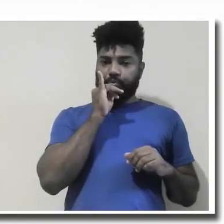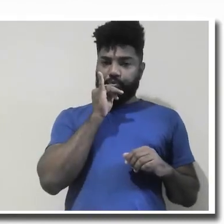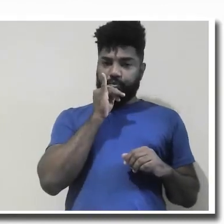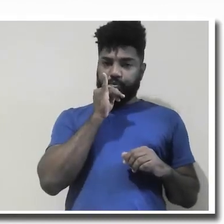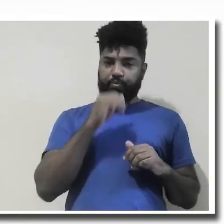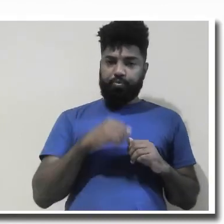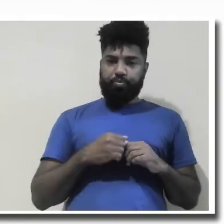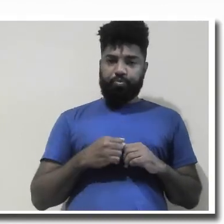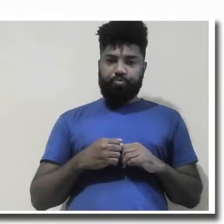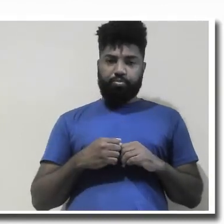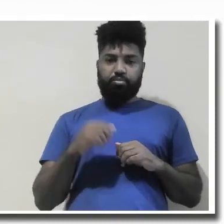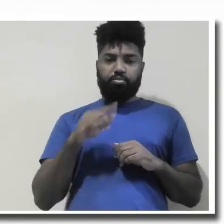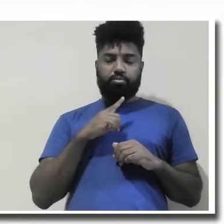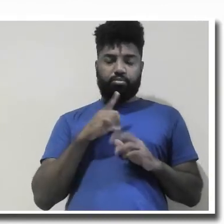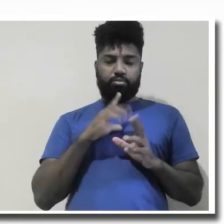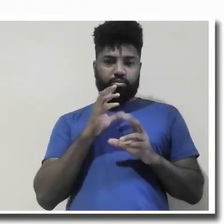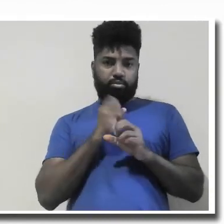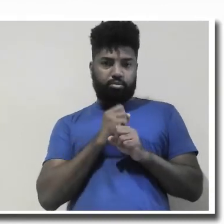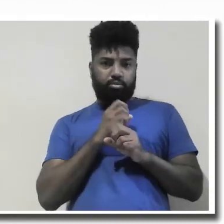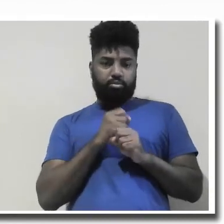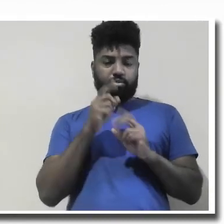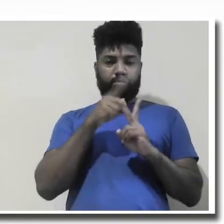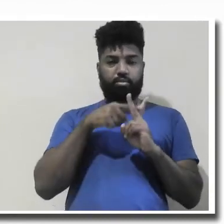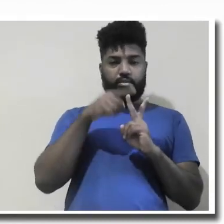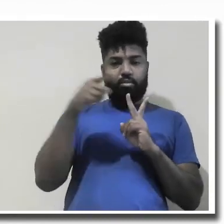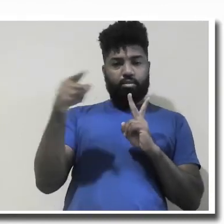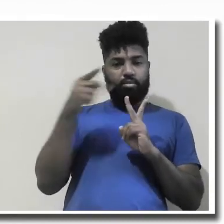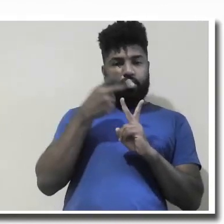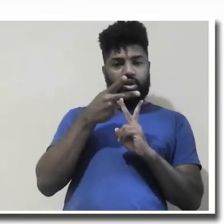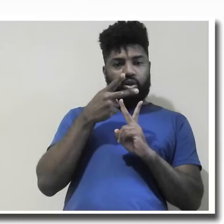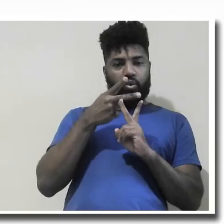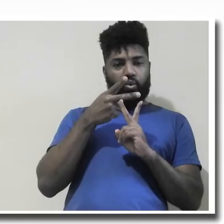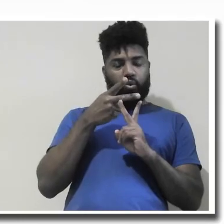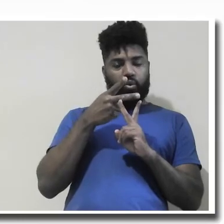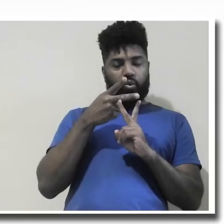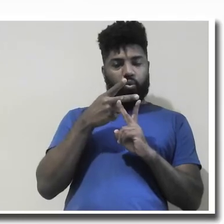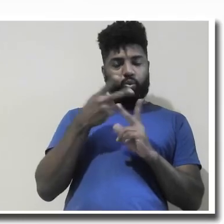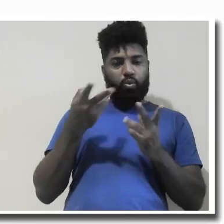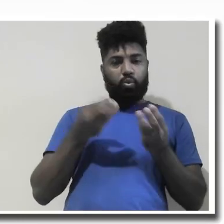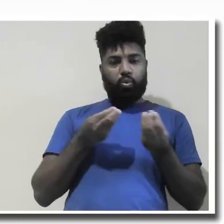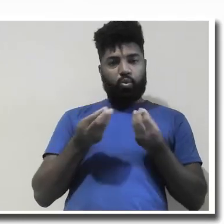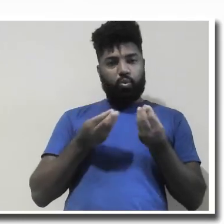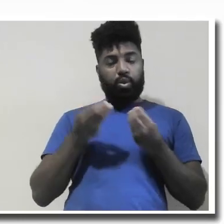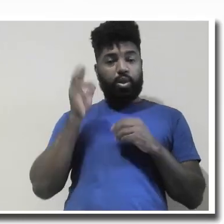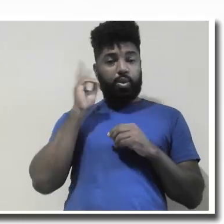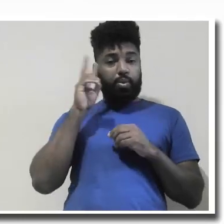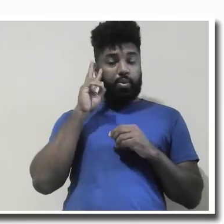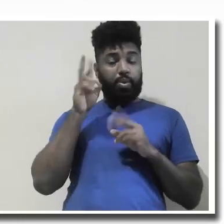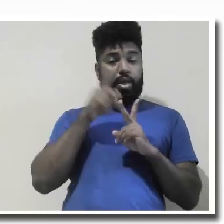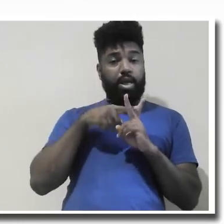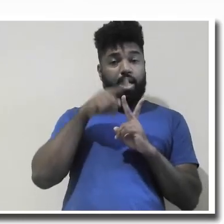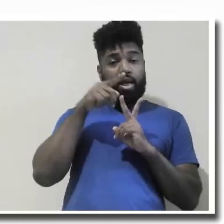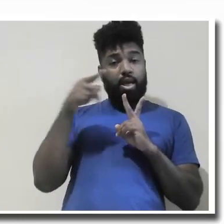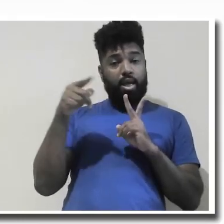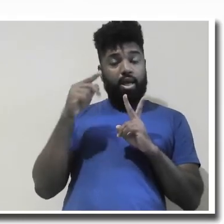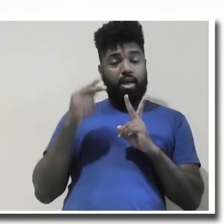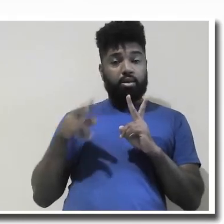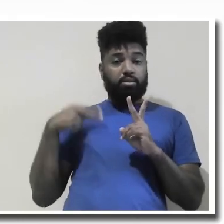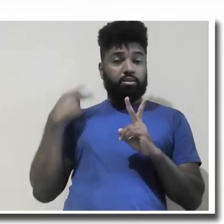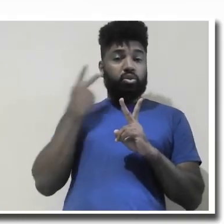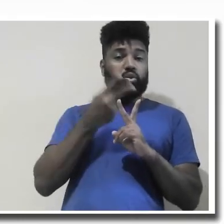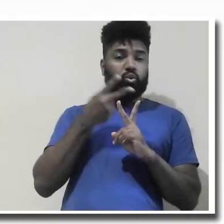podemos calcular a raiz quadrada, lembrando que o quadrado, a gente não precisa colocar o 2